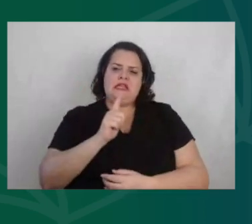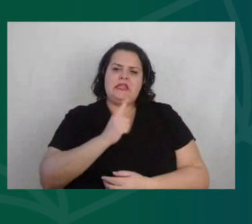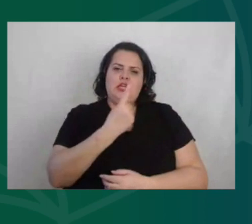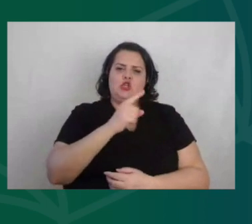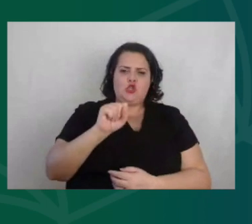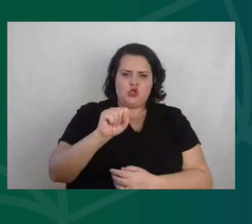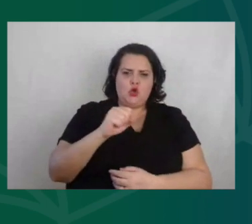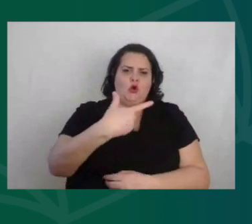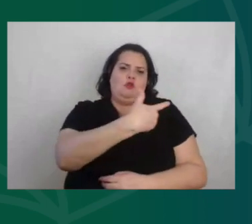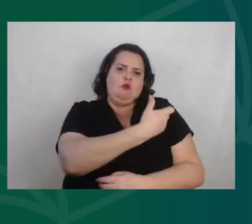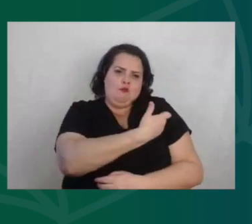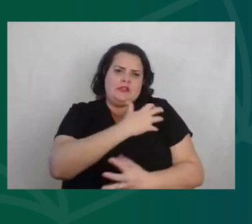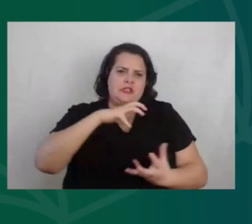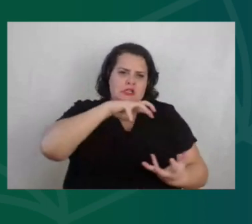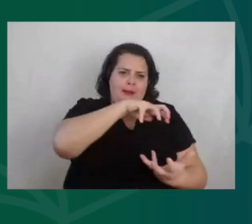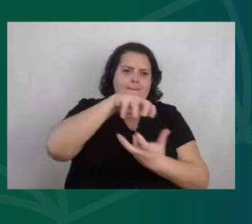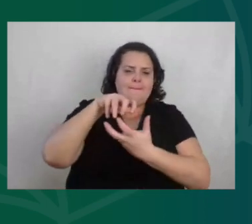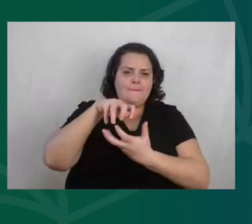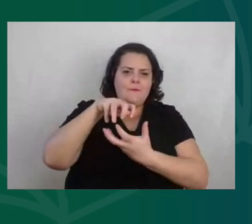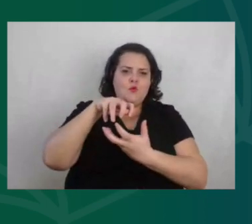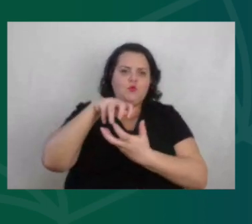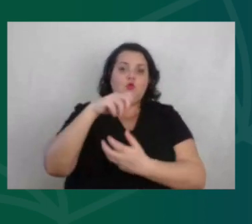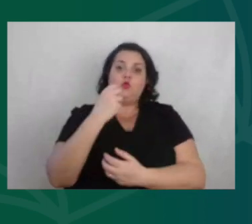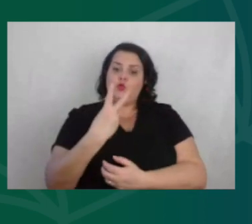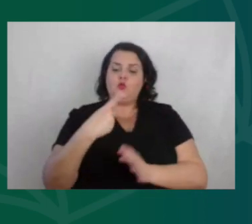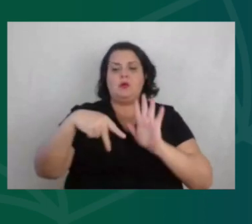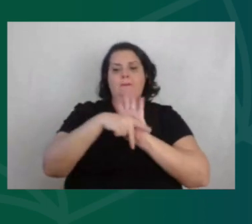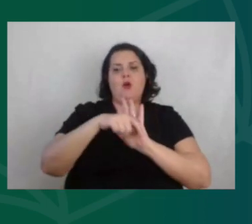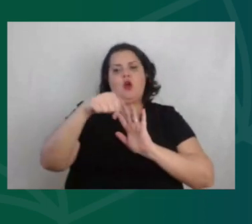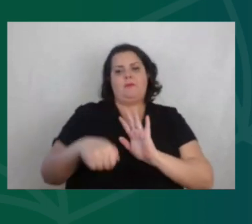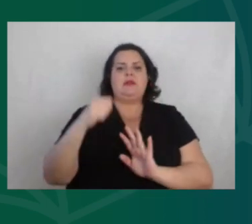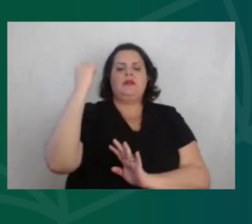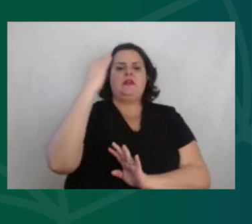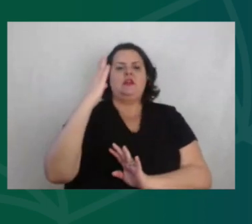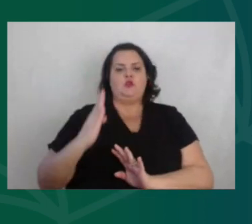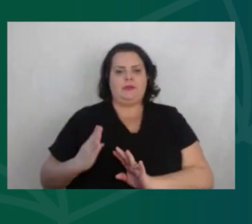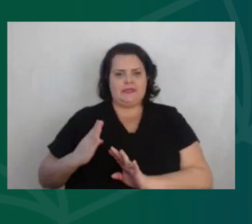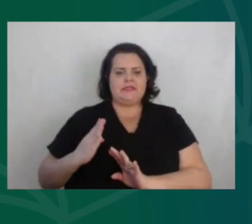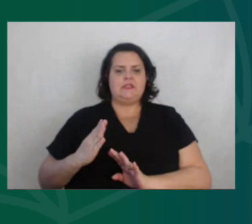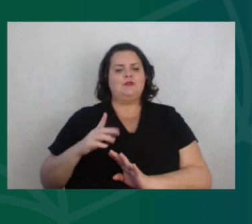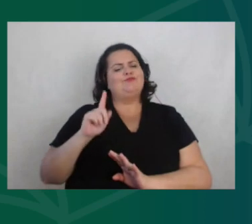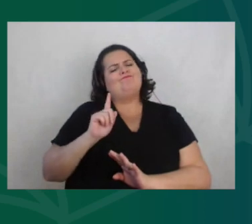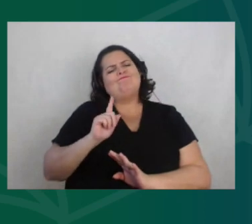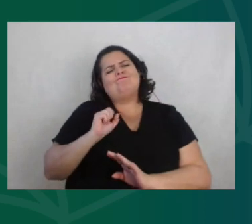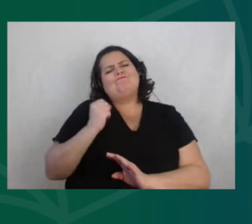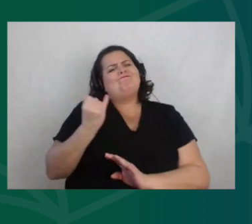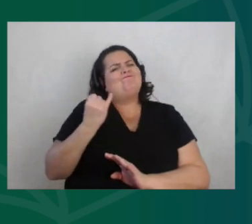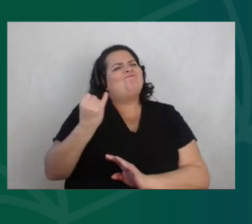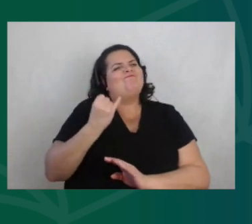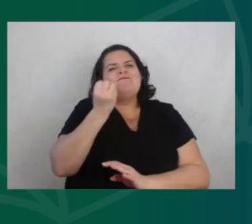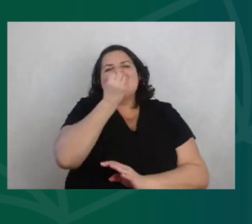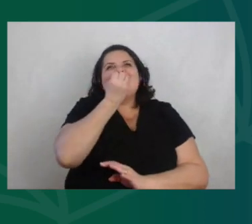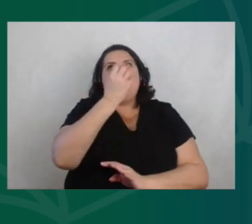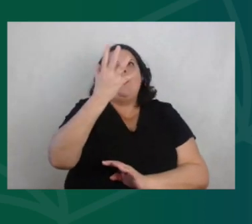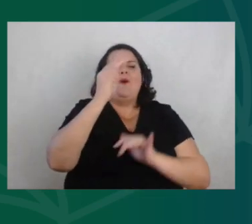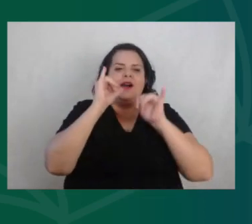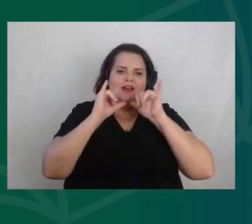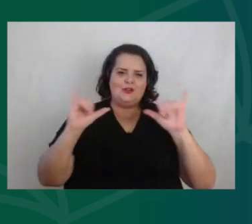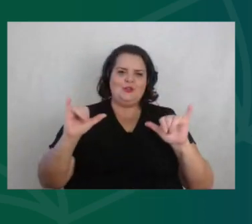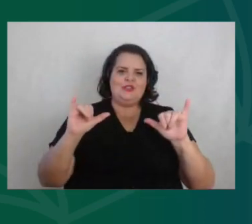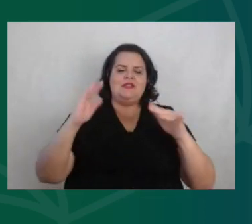mundo, 2 estão aqui com transferência de tecnologia, e isso é uma excelente notícia. Eu